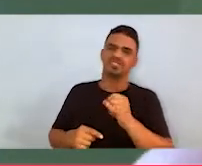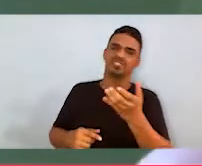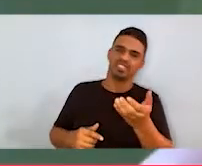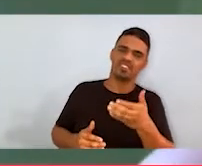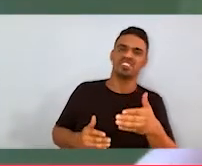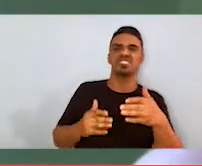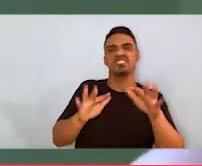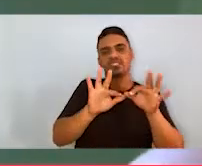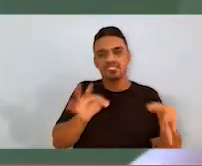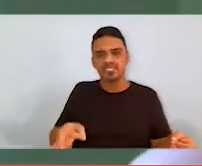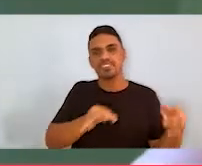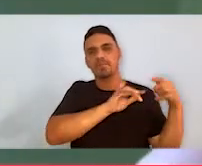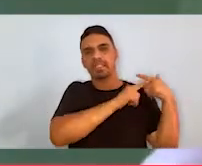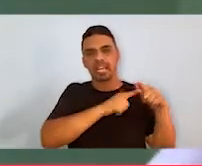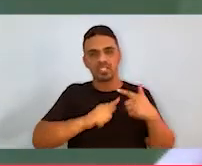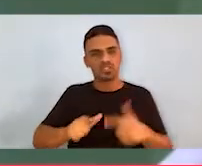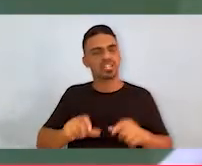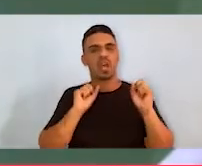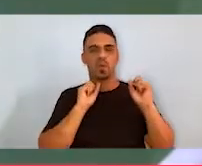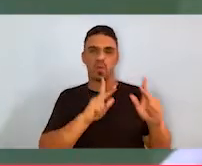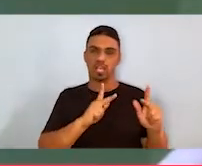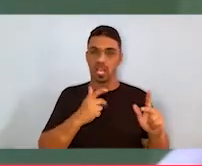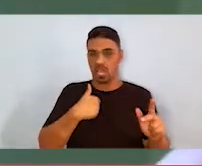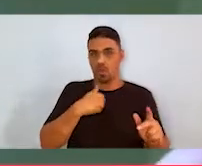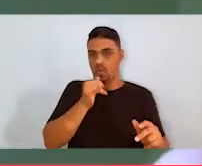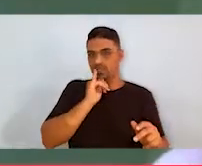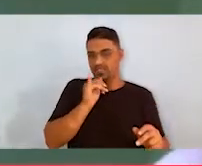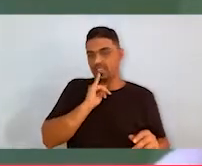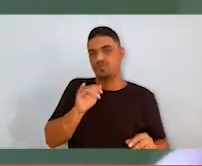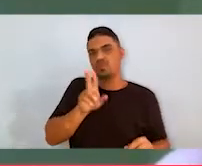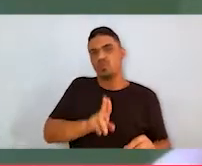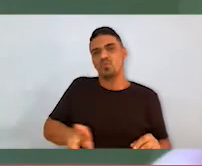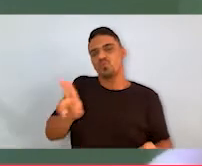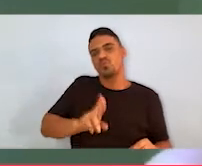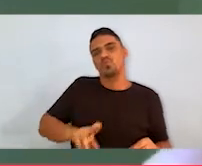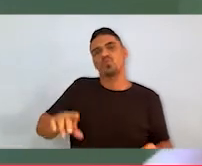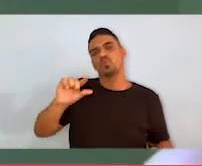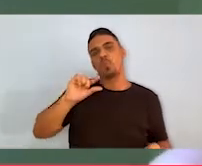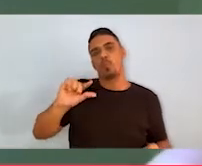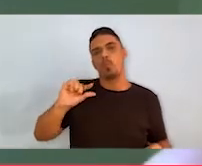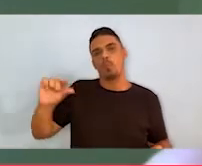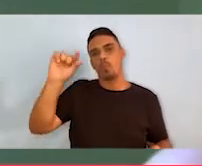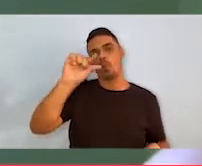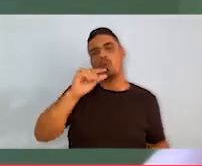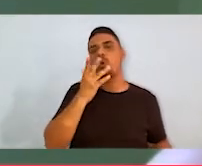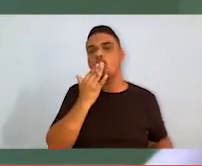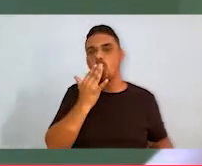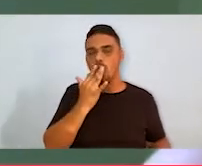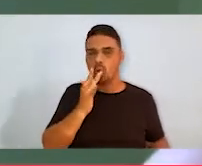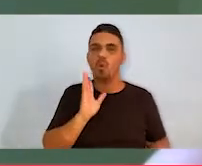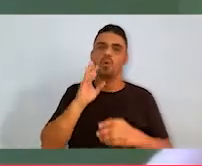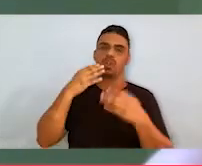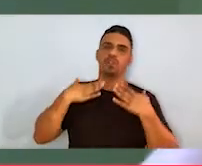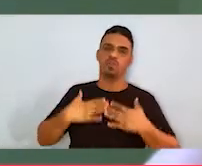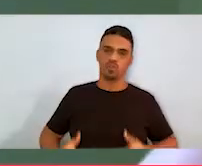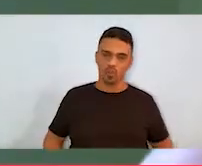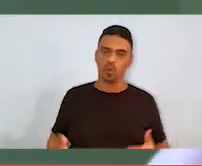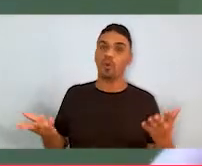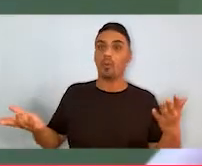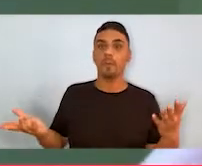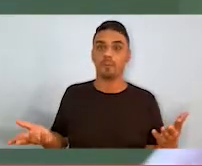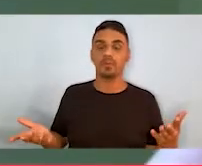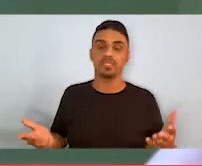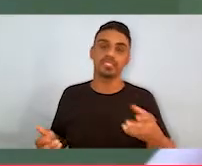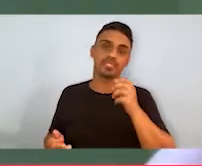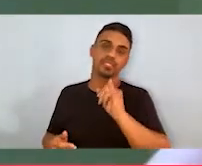coisa retrozona e tal. Eu, por exemplo, trabalho com poucas cores por tom, por poucos tons de cor por cor.